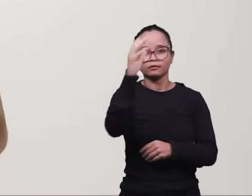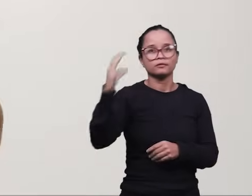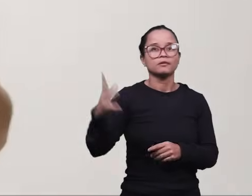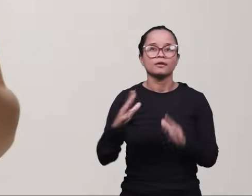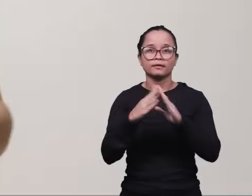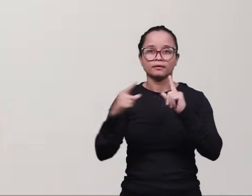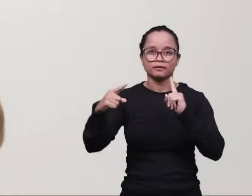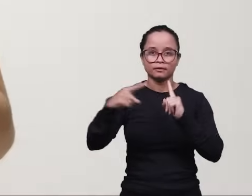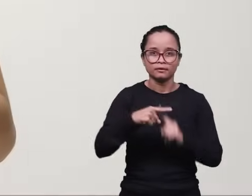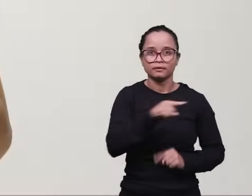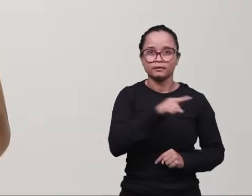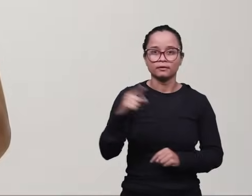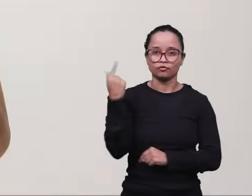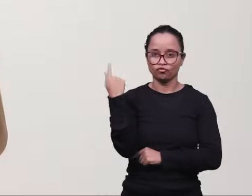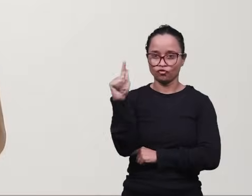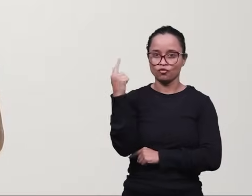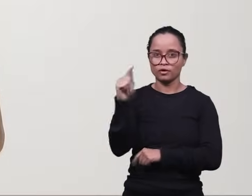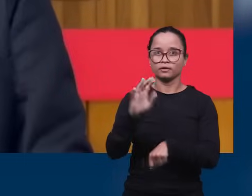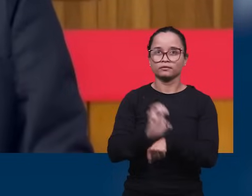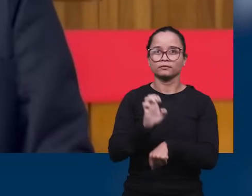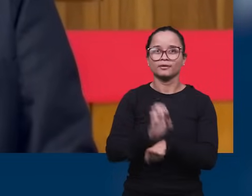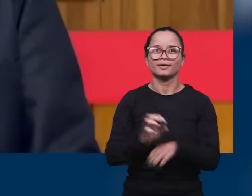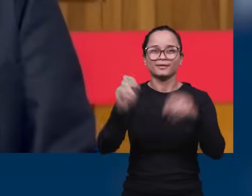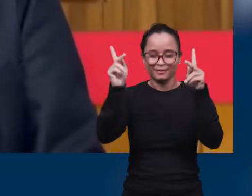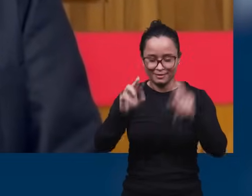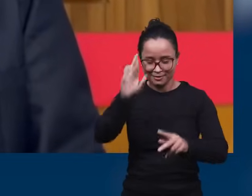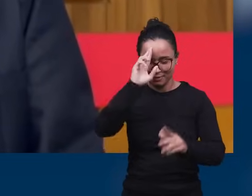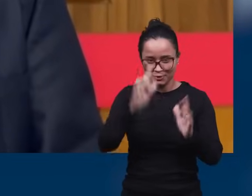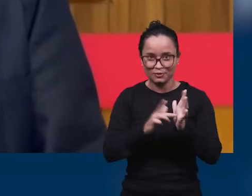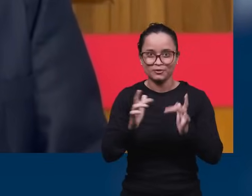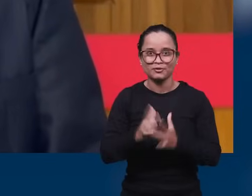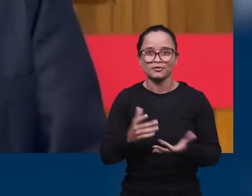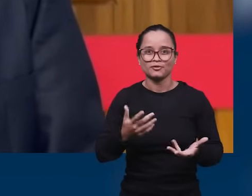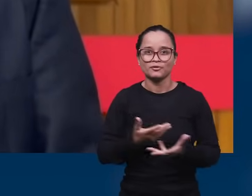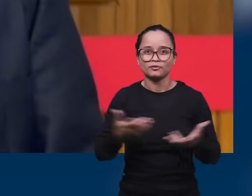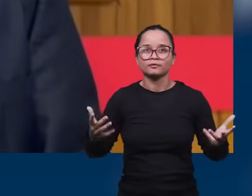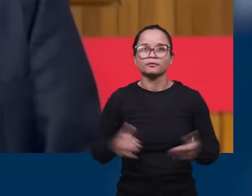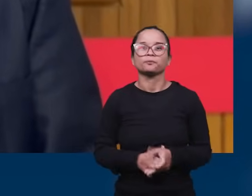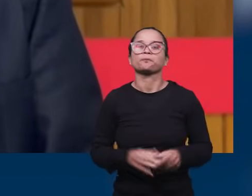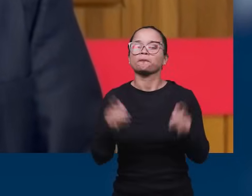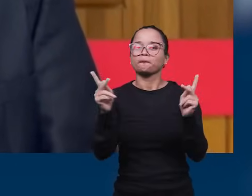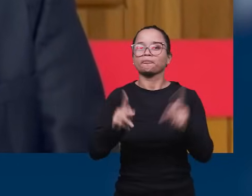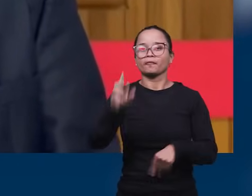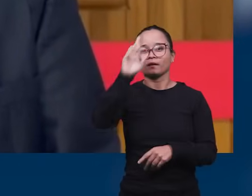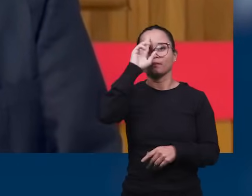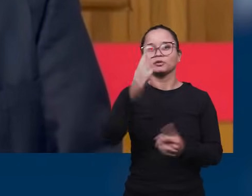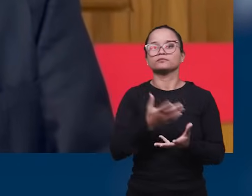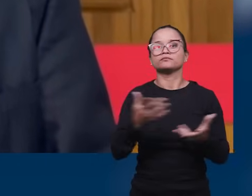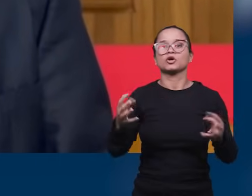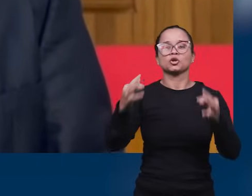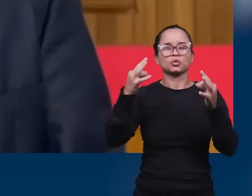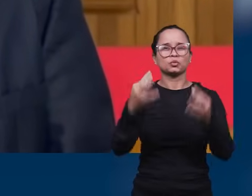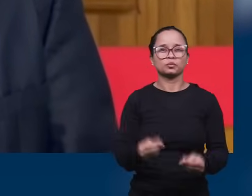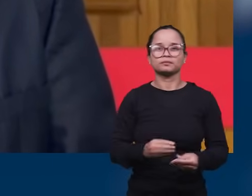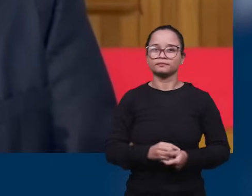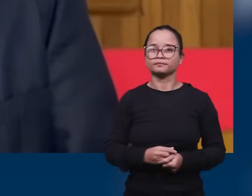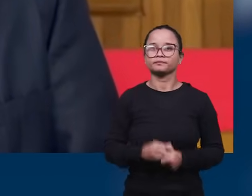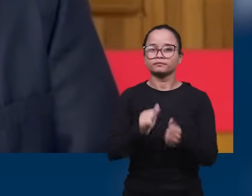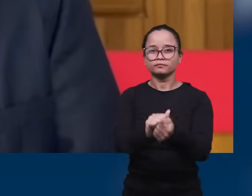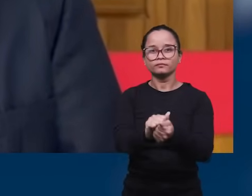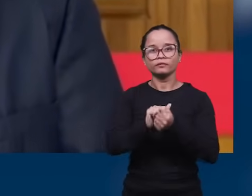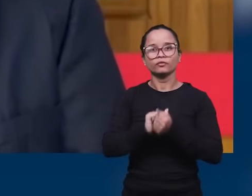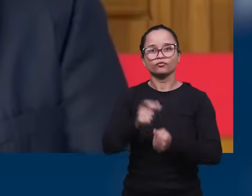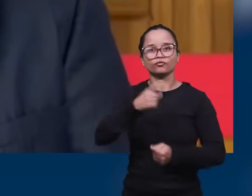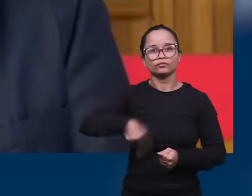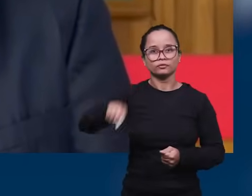realizados ali, nas igrejas de Goiânia. A paz do Senhor Jesus, irmã Rayane. A paz do Senhor Jesus a todos